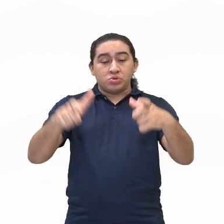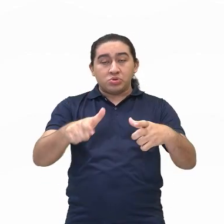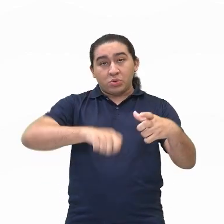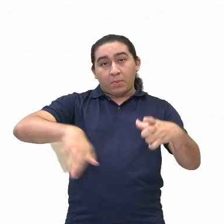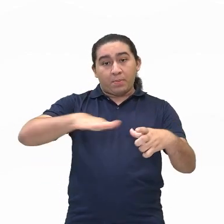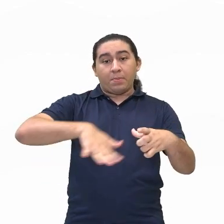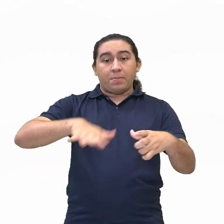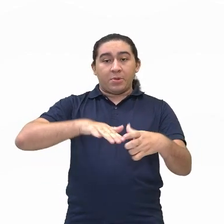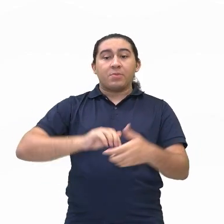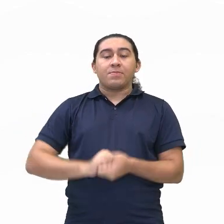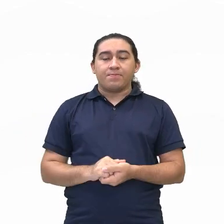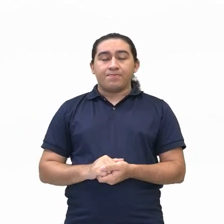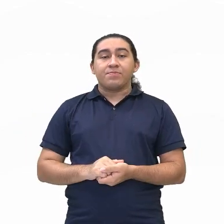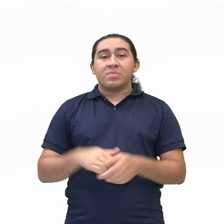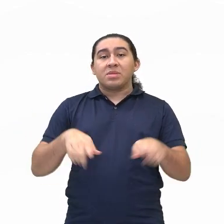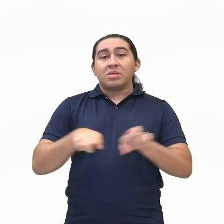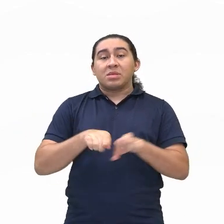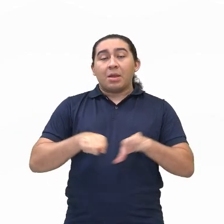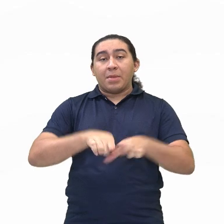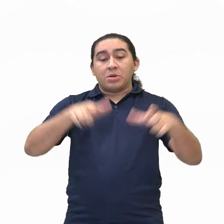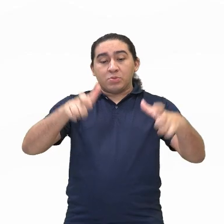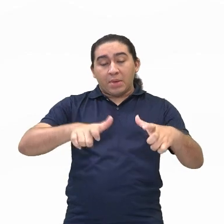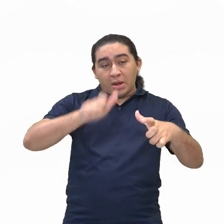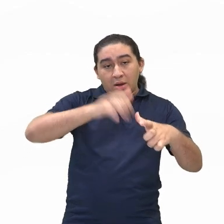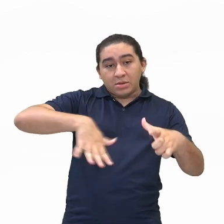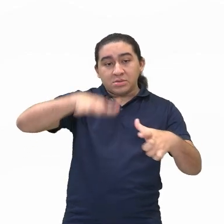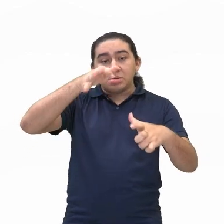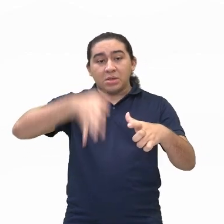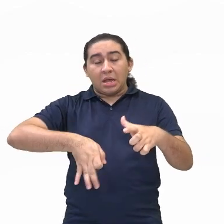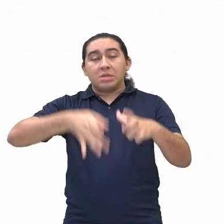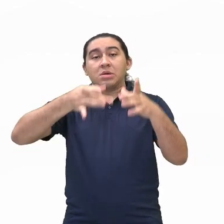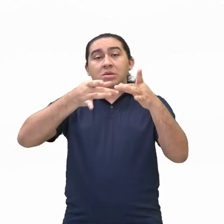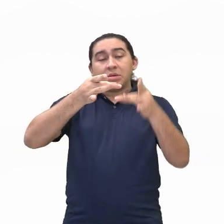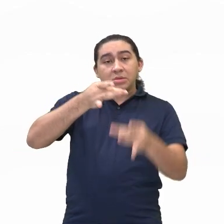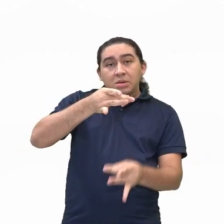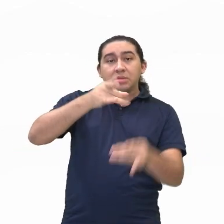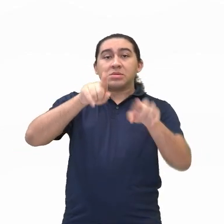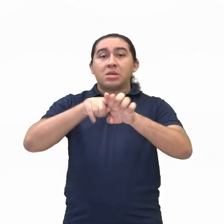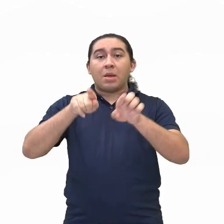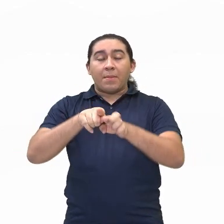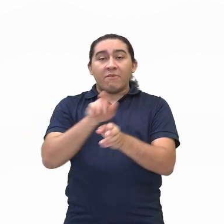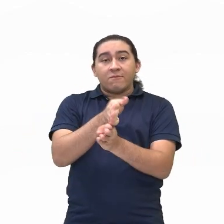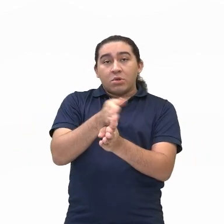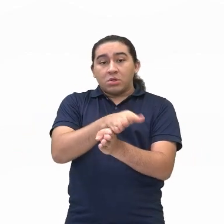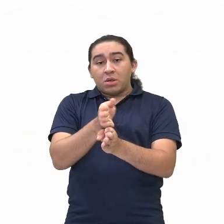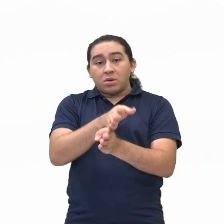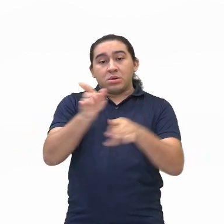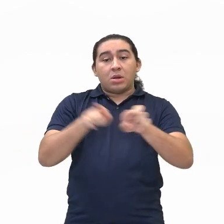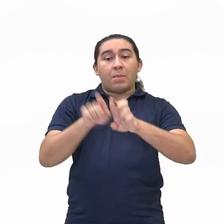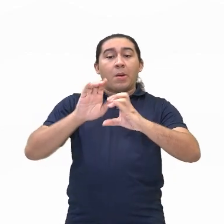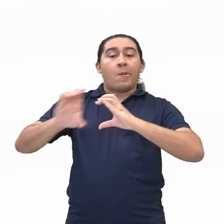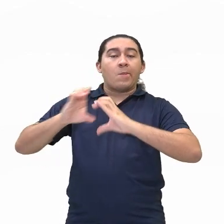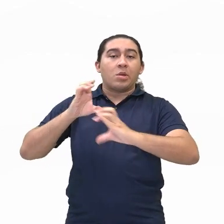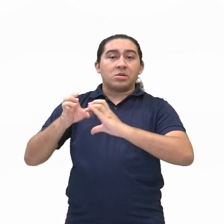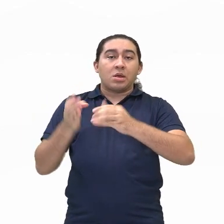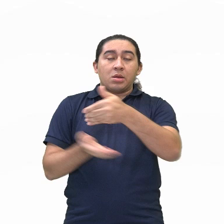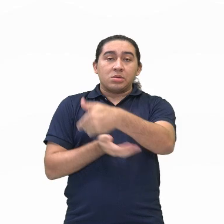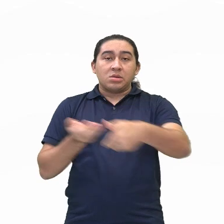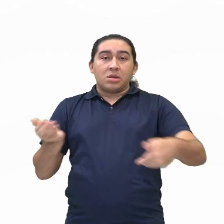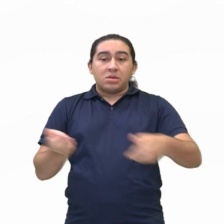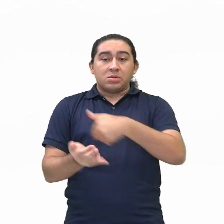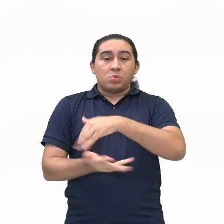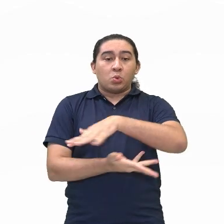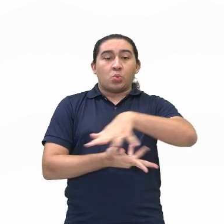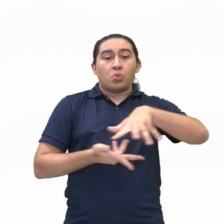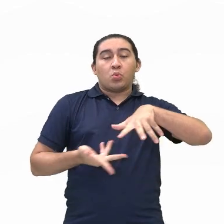territórios, territorialidades, fronteiras e redes de comunicação e interação no